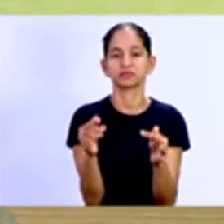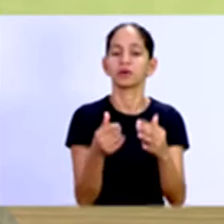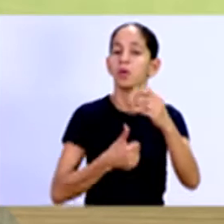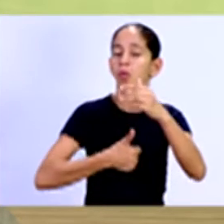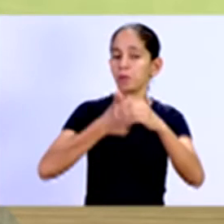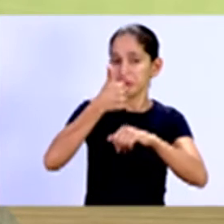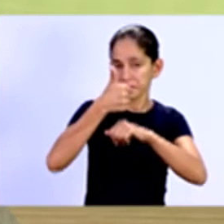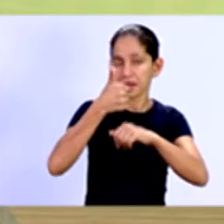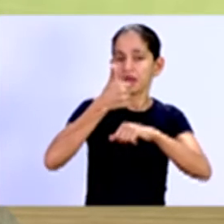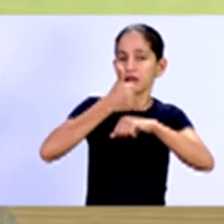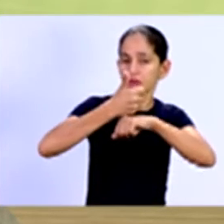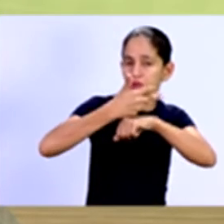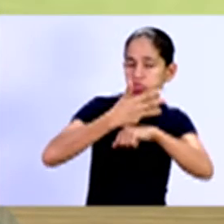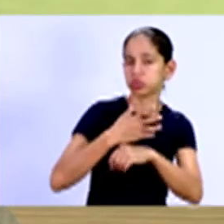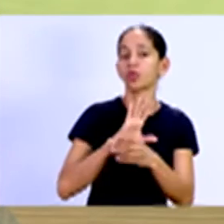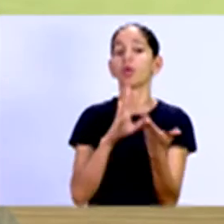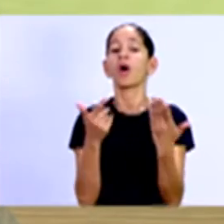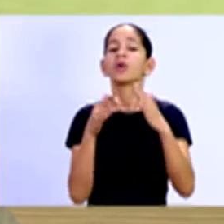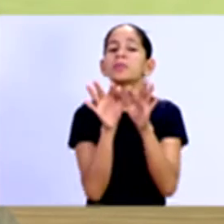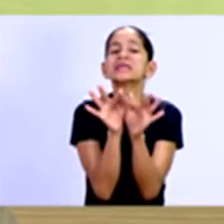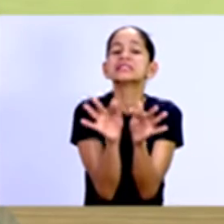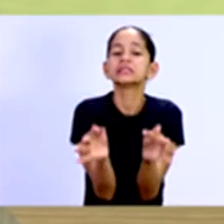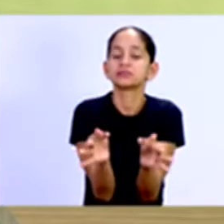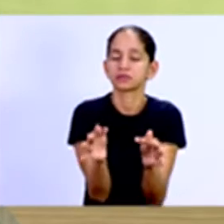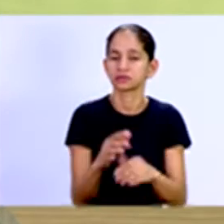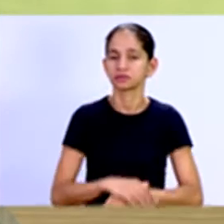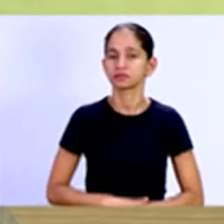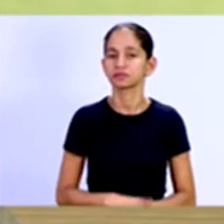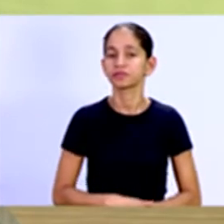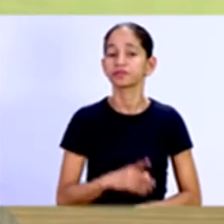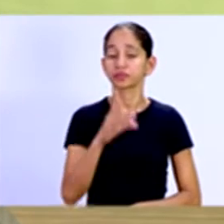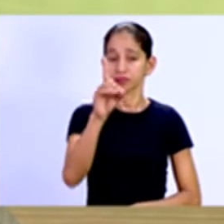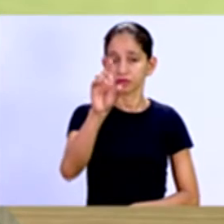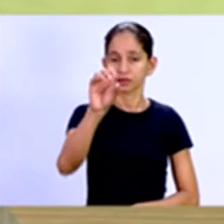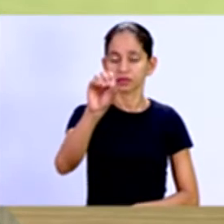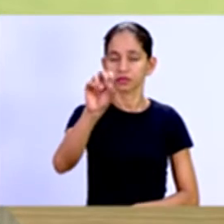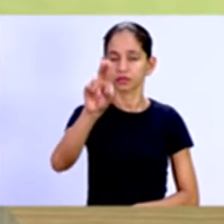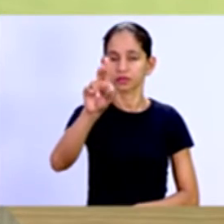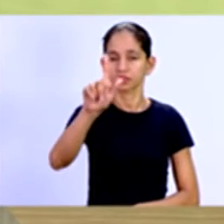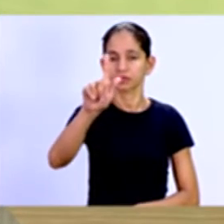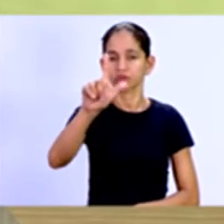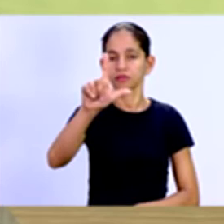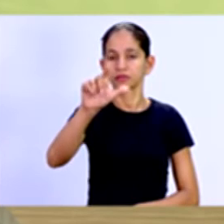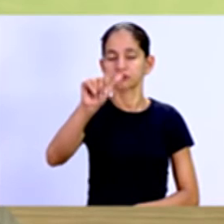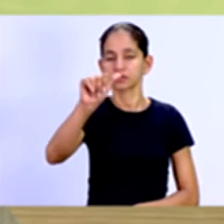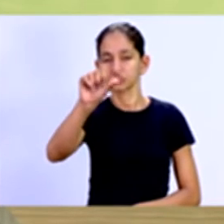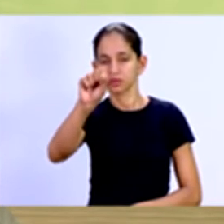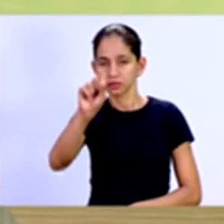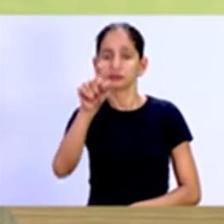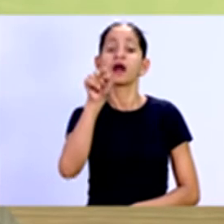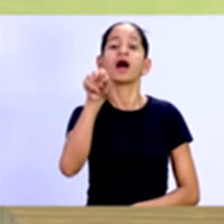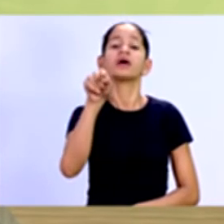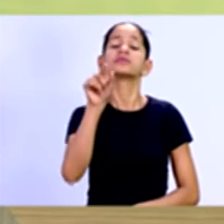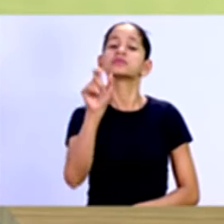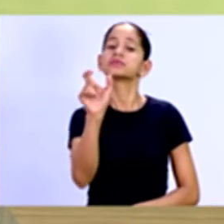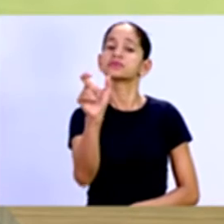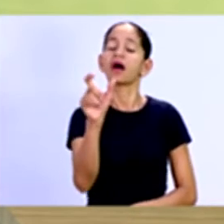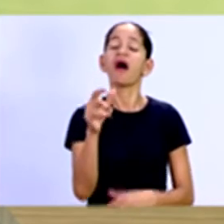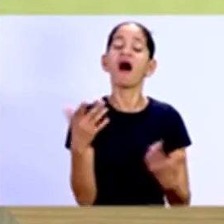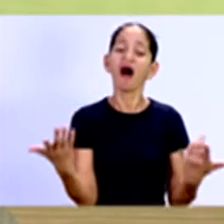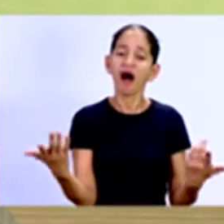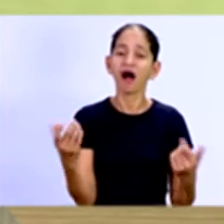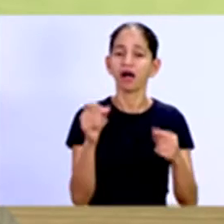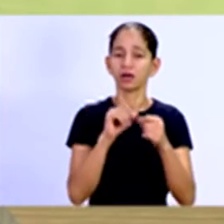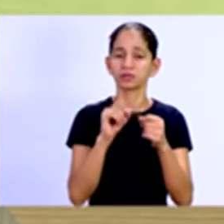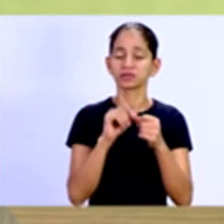moral. O Douglas de Cerejeiras responde: é quando a pessoa precisa de outra para fazer o que é certo.